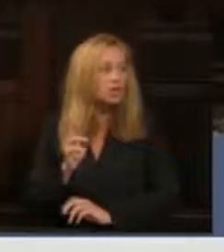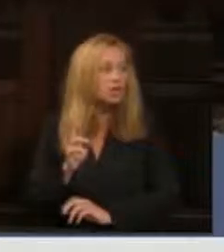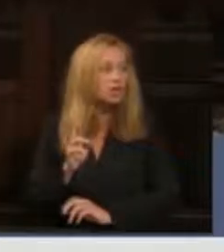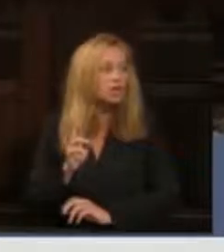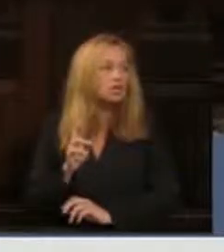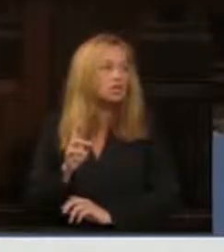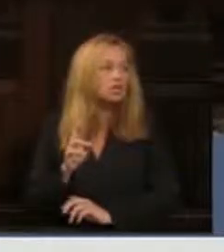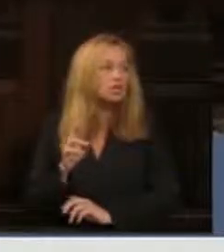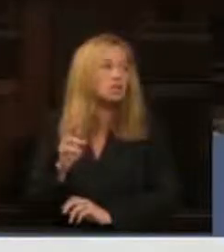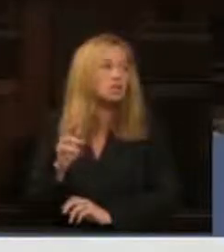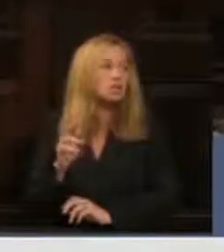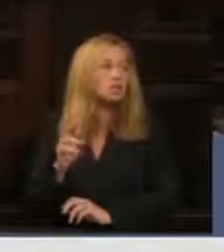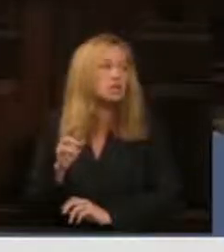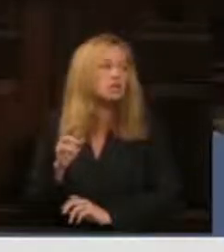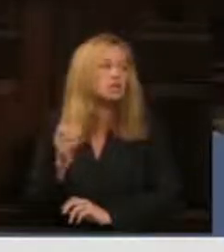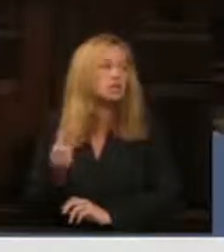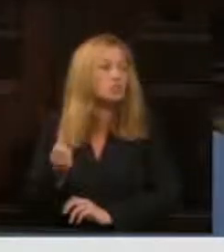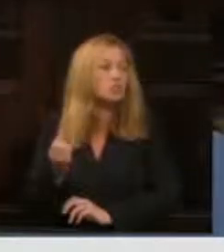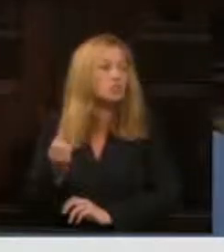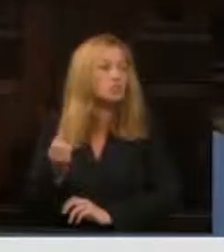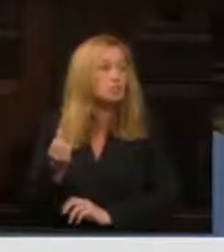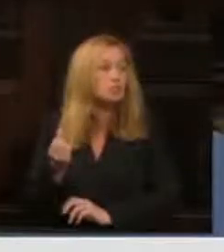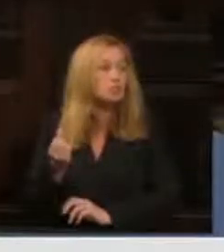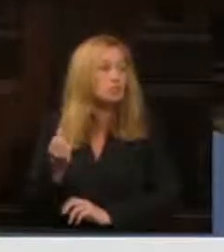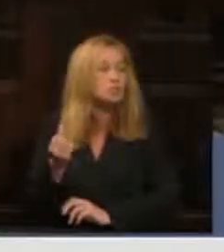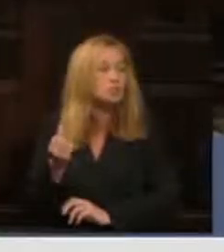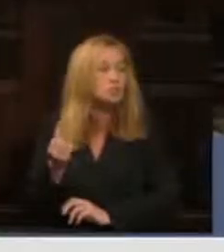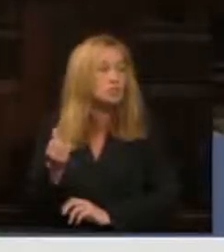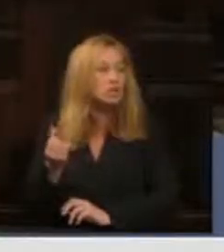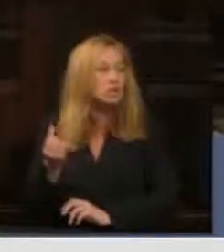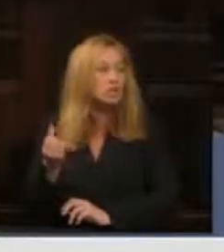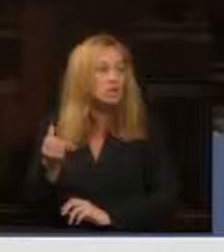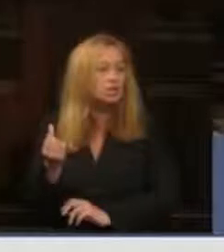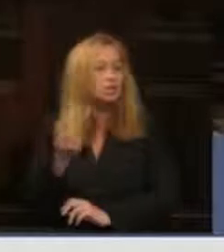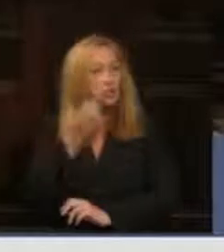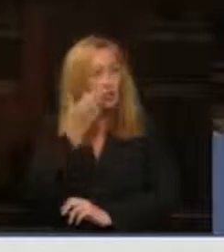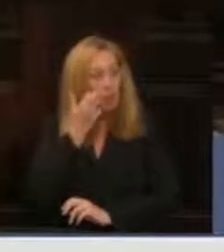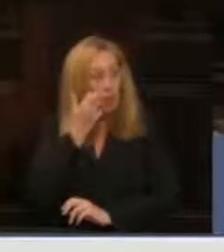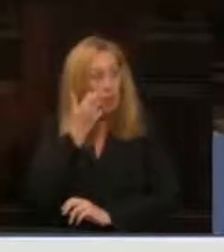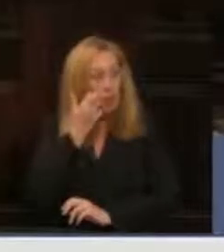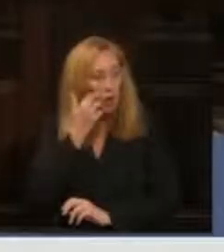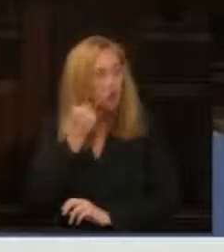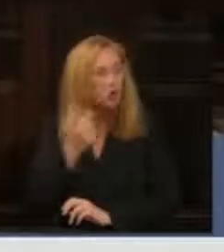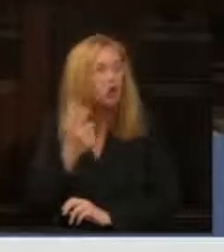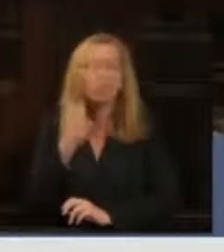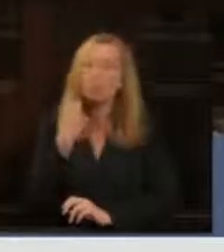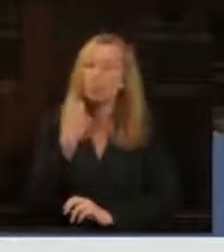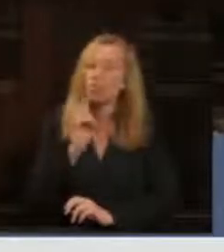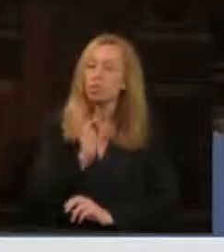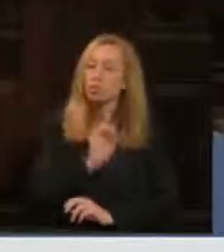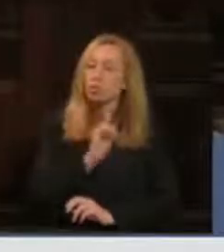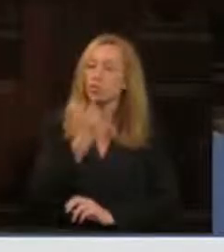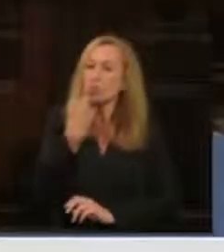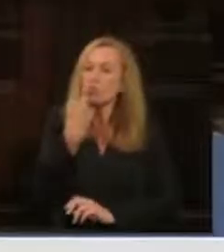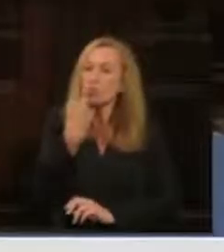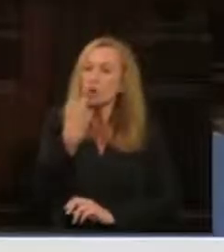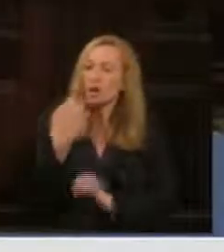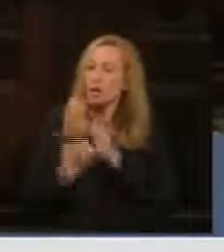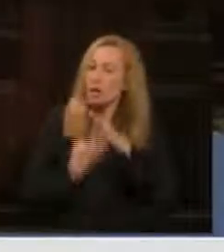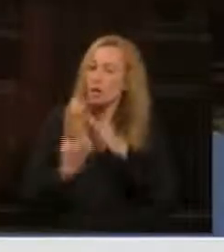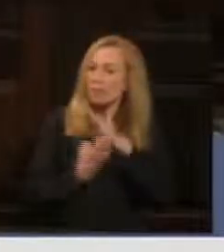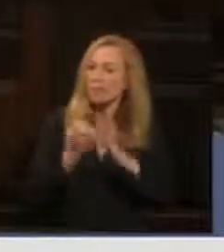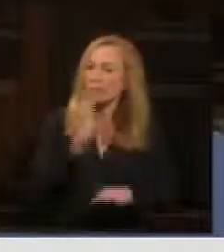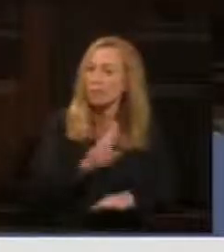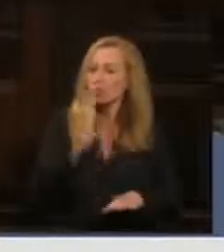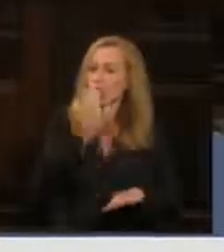Uma única empresa, produtora de aço, que sozinha dobrou a emissão de gases na